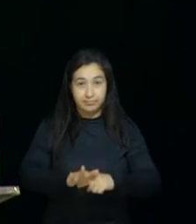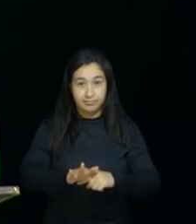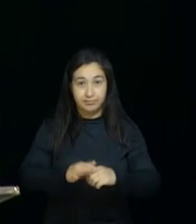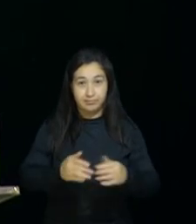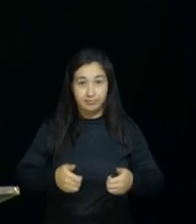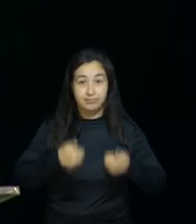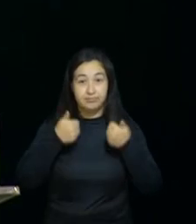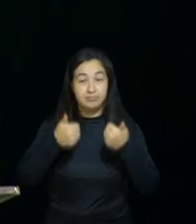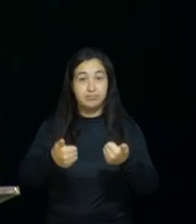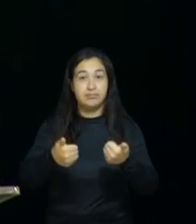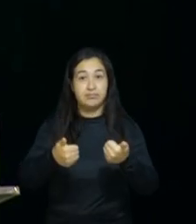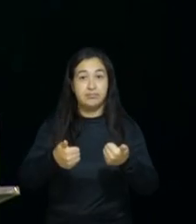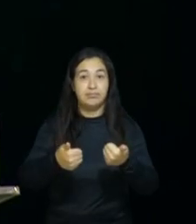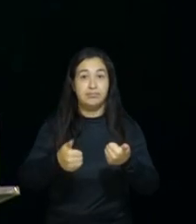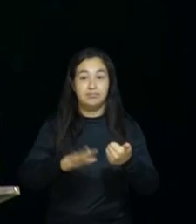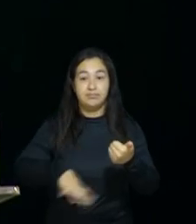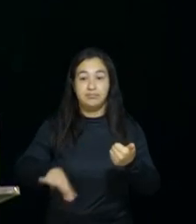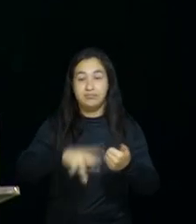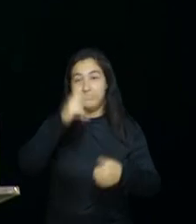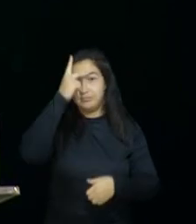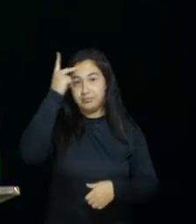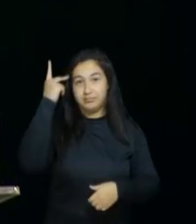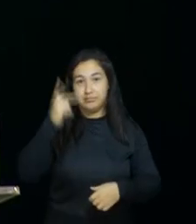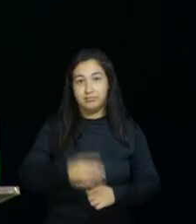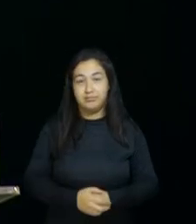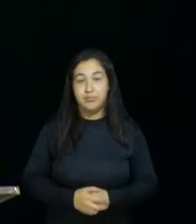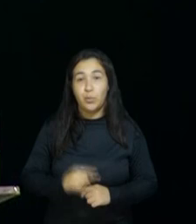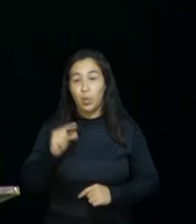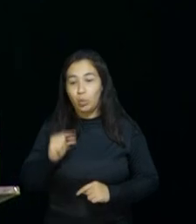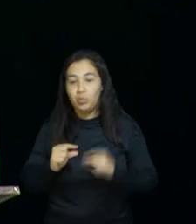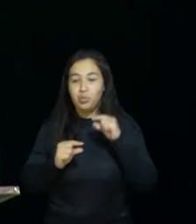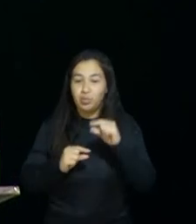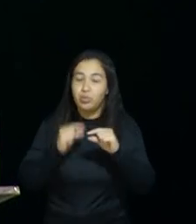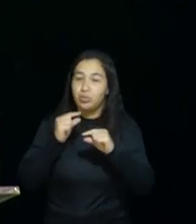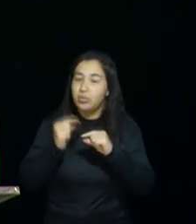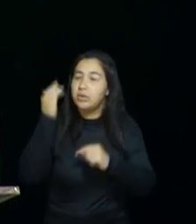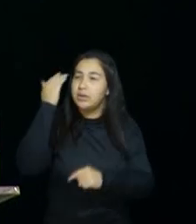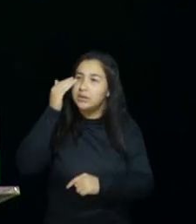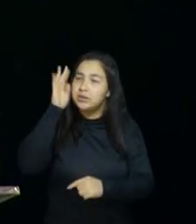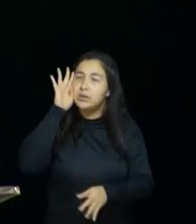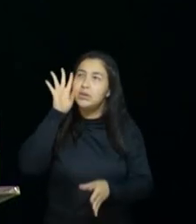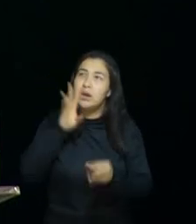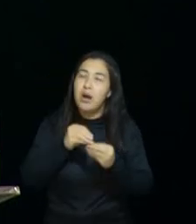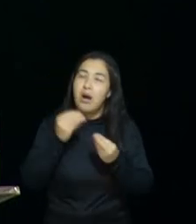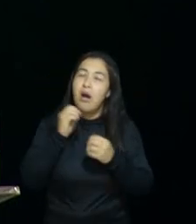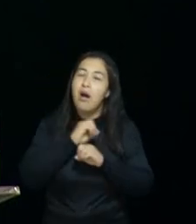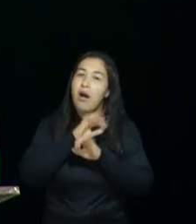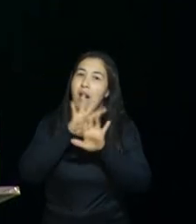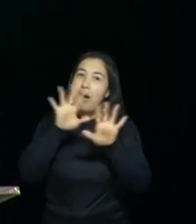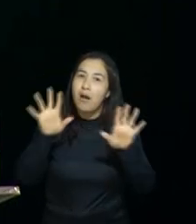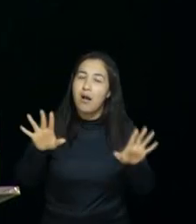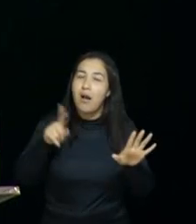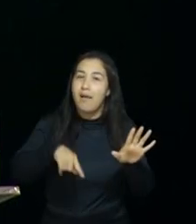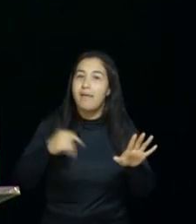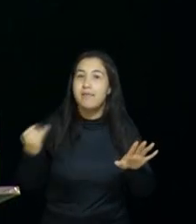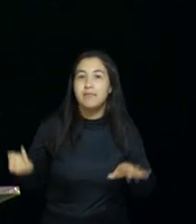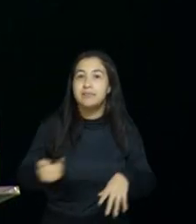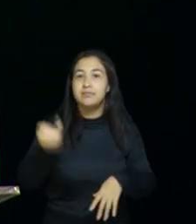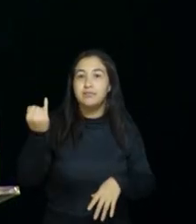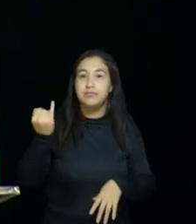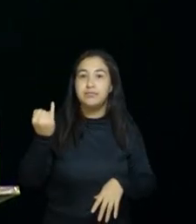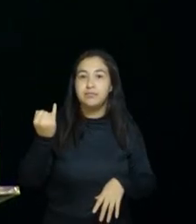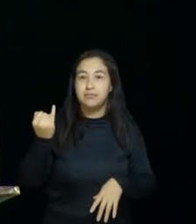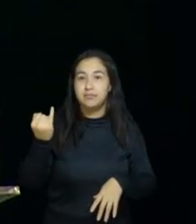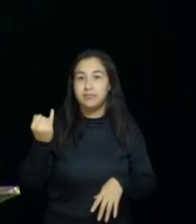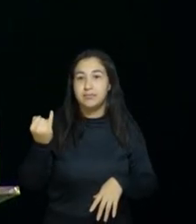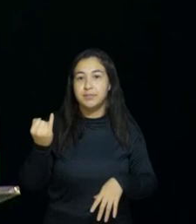fazendo o bem para a nossa gente. E, aos poucos, nós vamos compreendendo ainda mais o quanto é importante nós